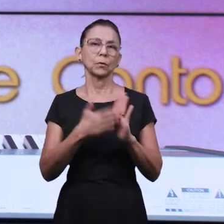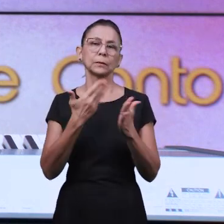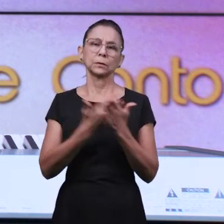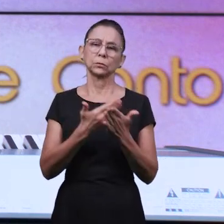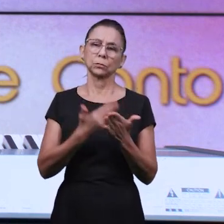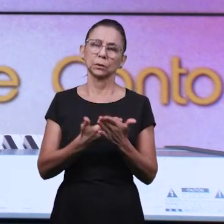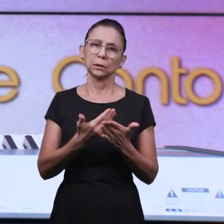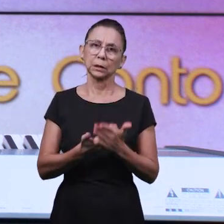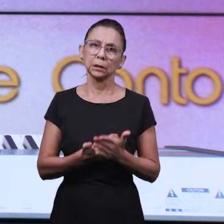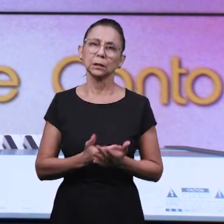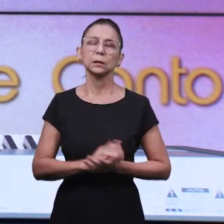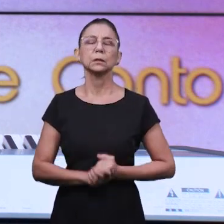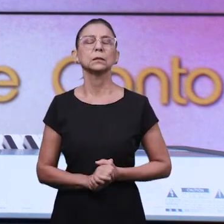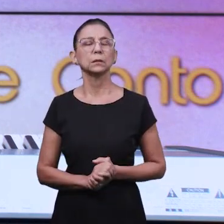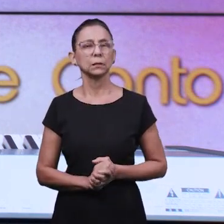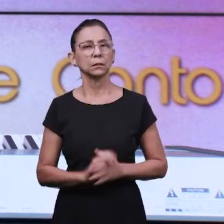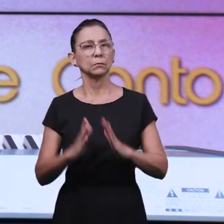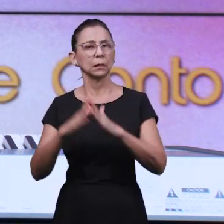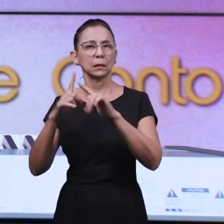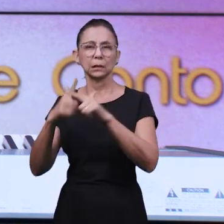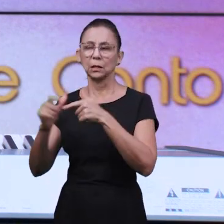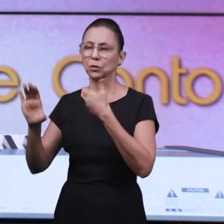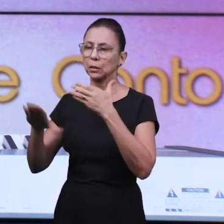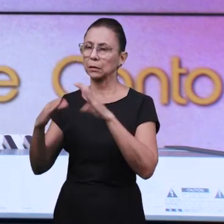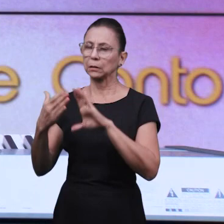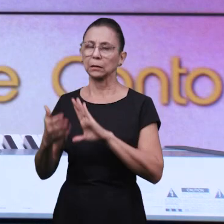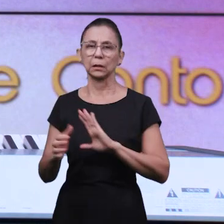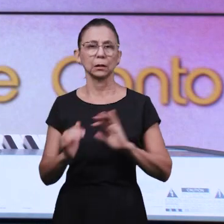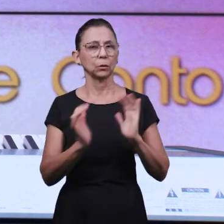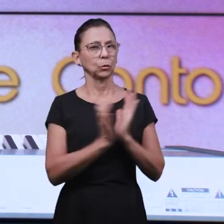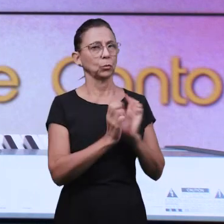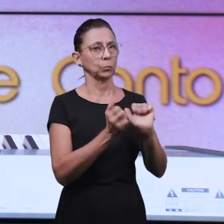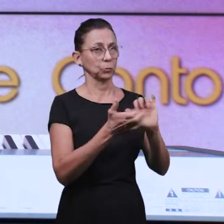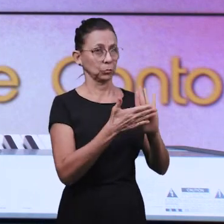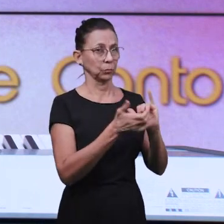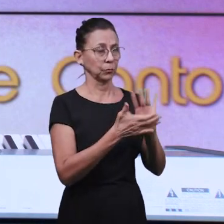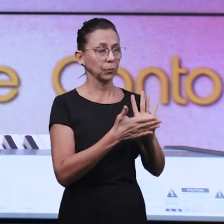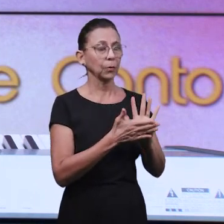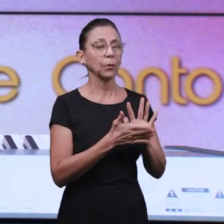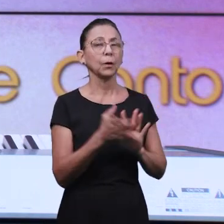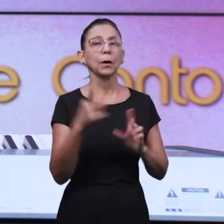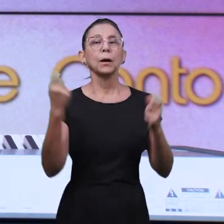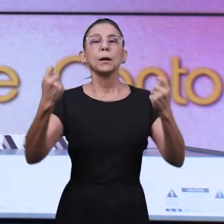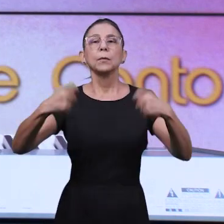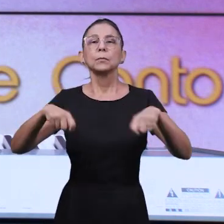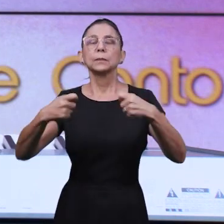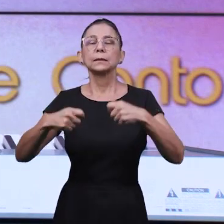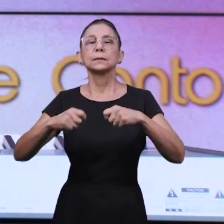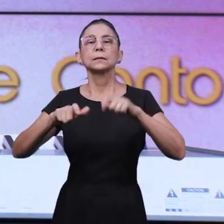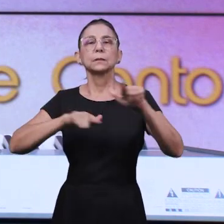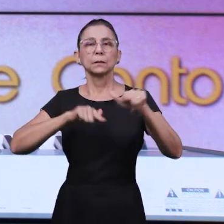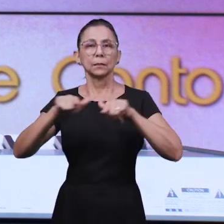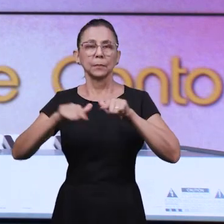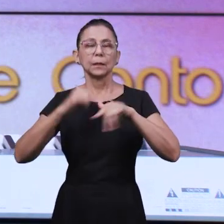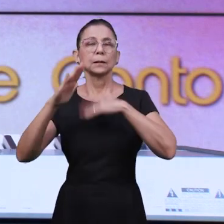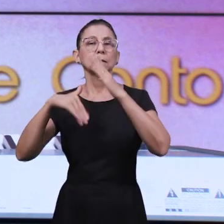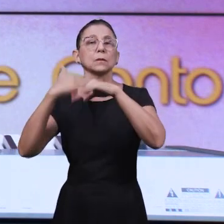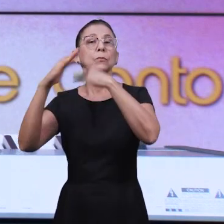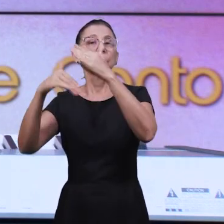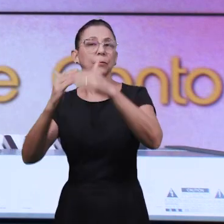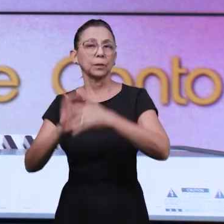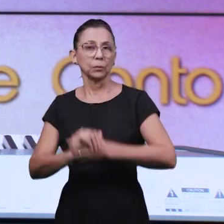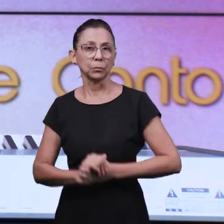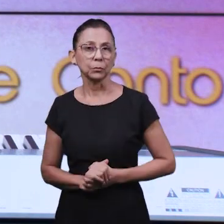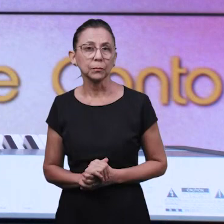estudamos, seja o hino de coletânea que a igreja canta, seja um hino do grupo de louvor, precisa ser trabalhado,